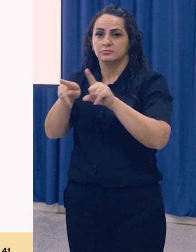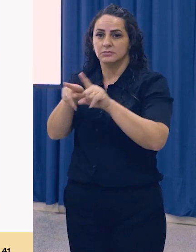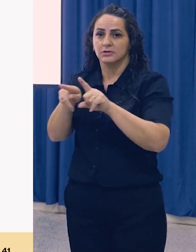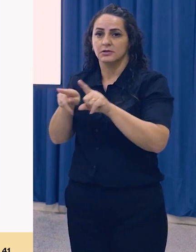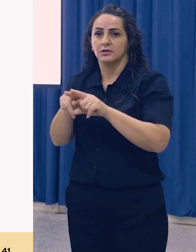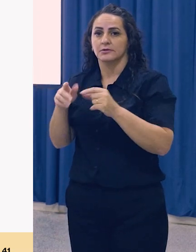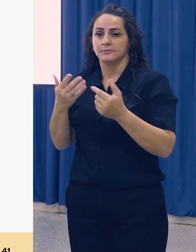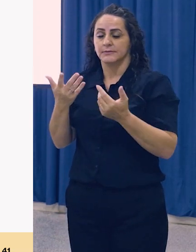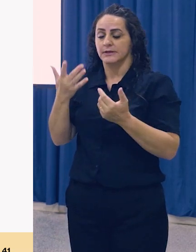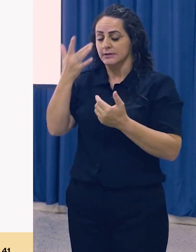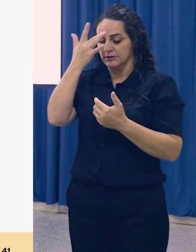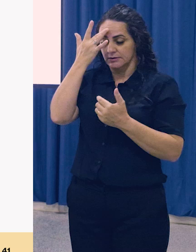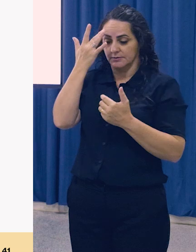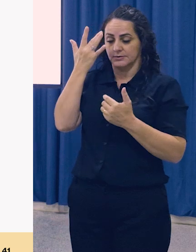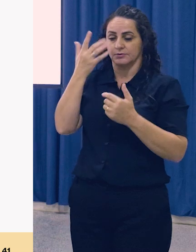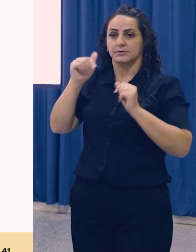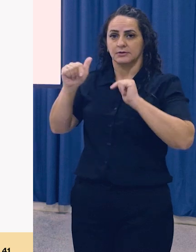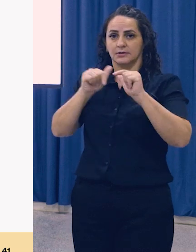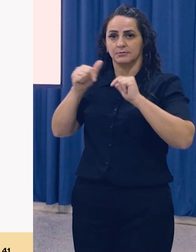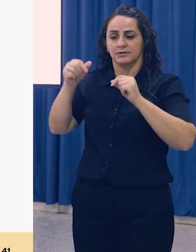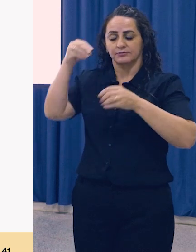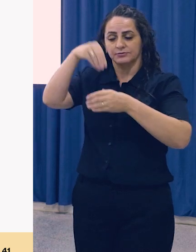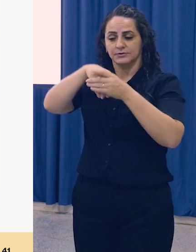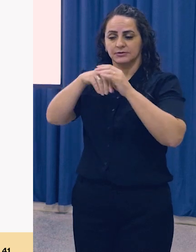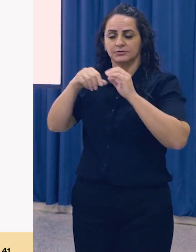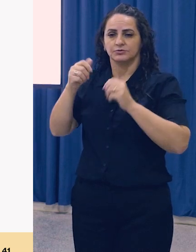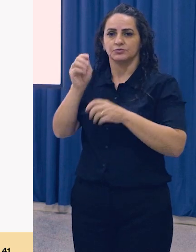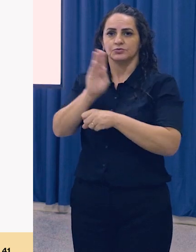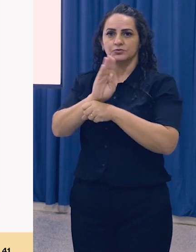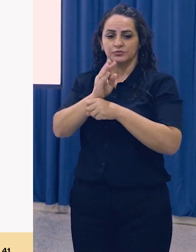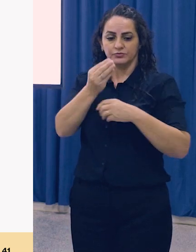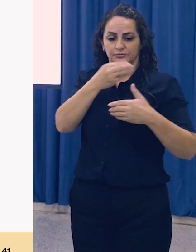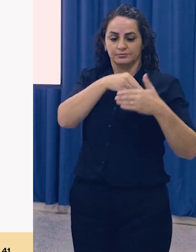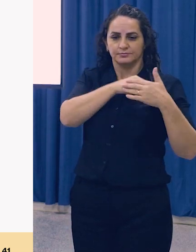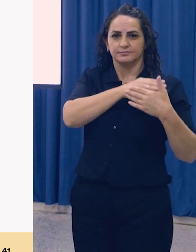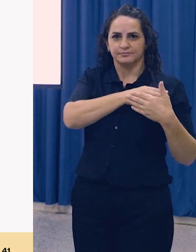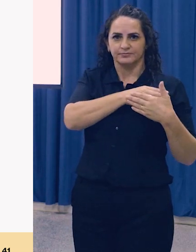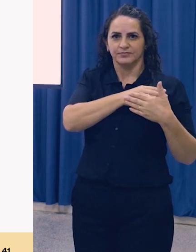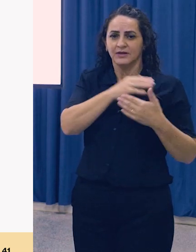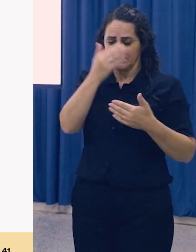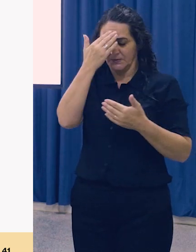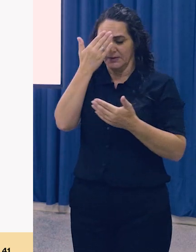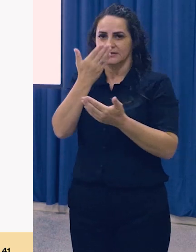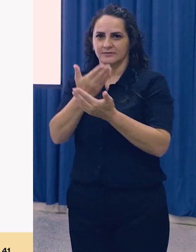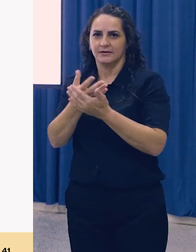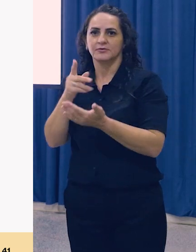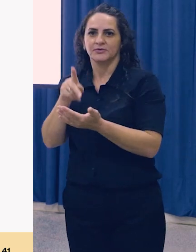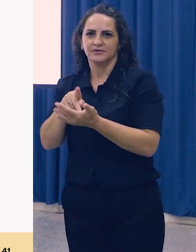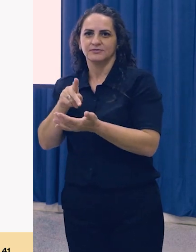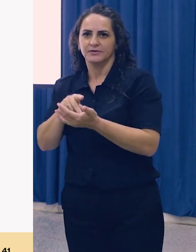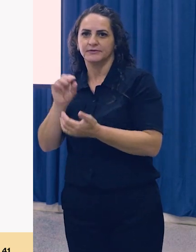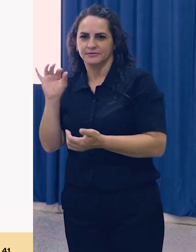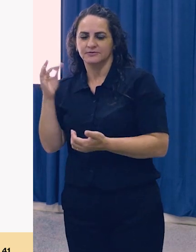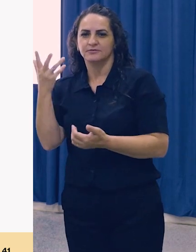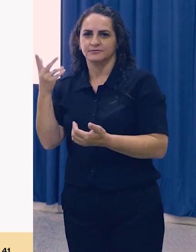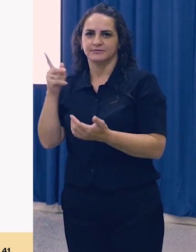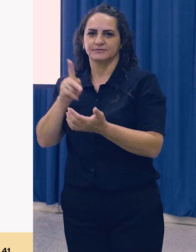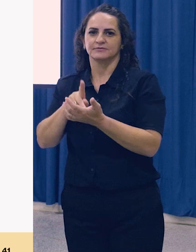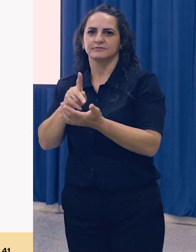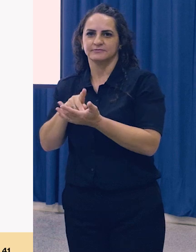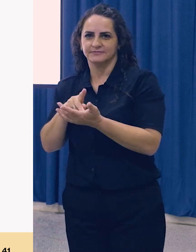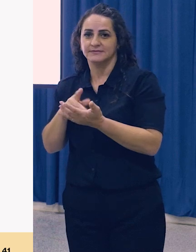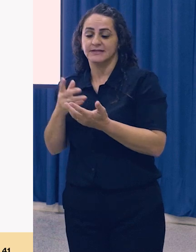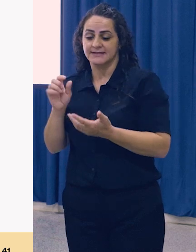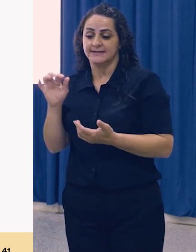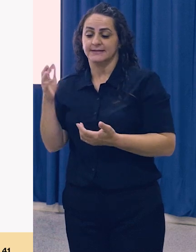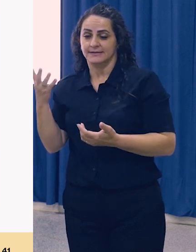filme lançar e tal. Algumas pessoas realmente acreditaram que o filme era de verdade, né, que tinha acontecido realmente